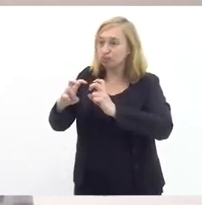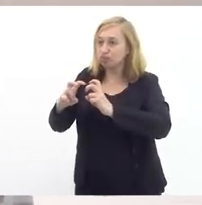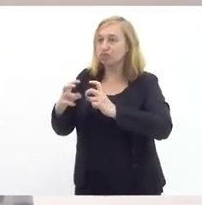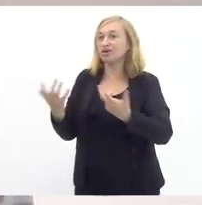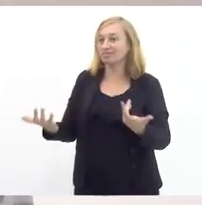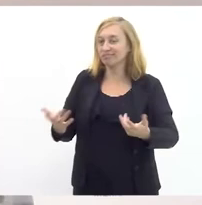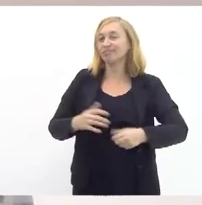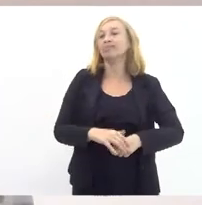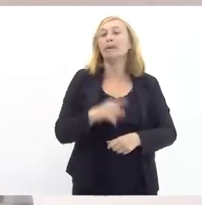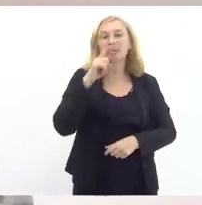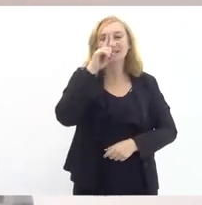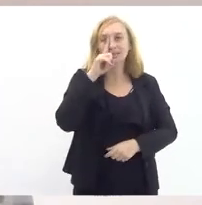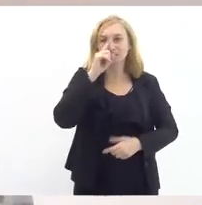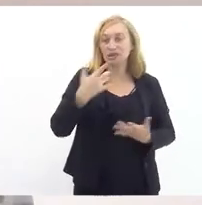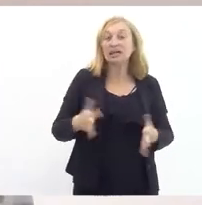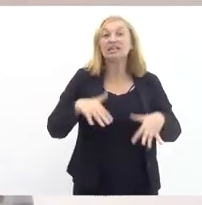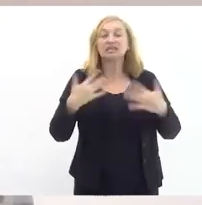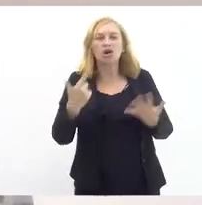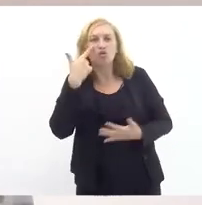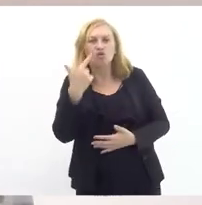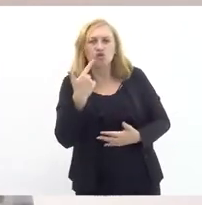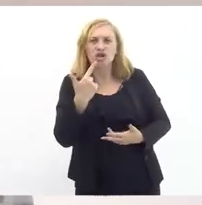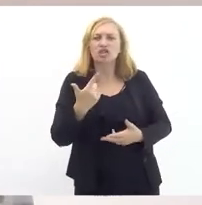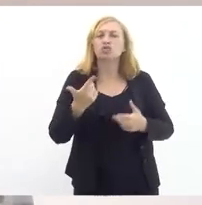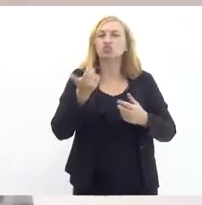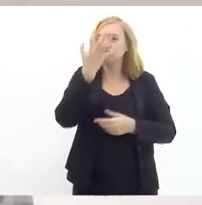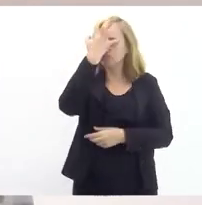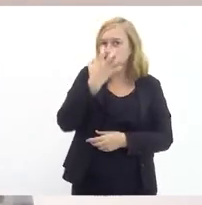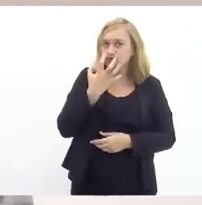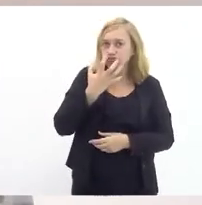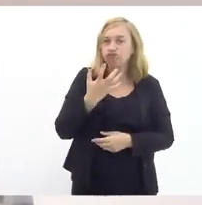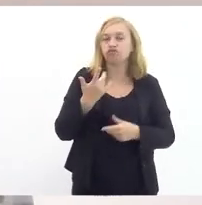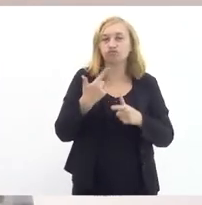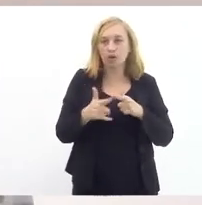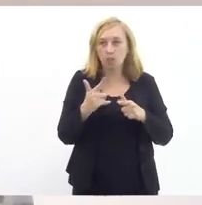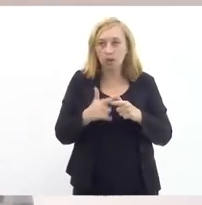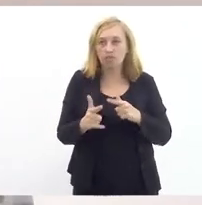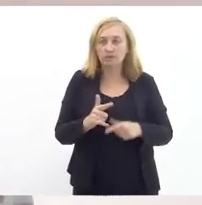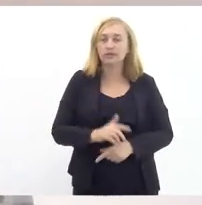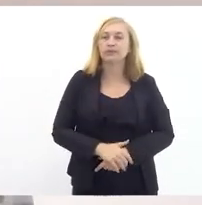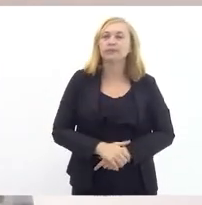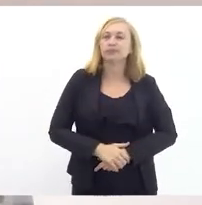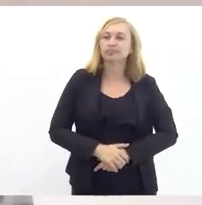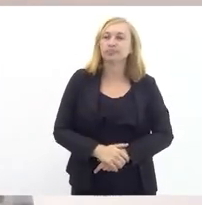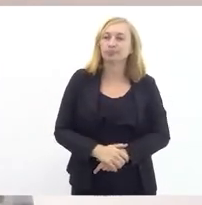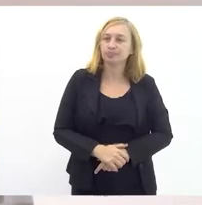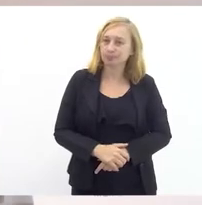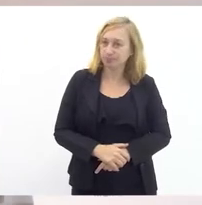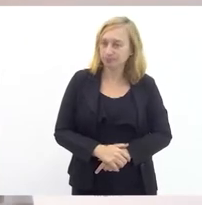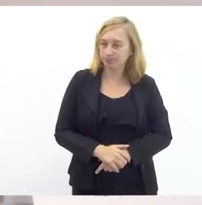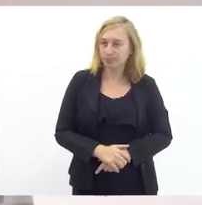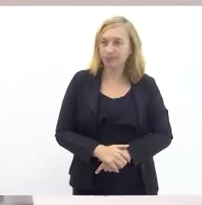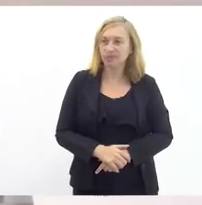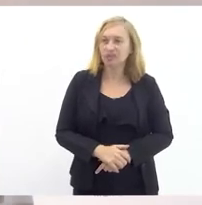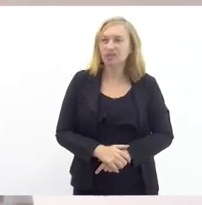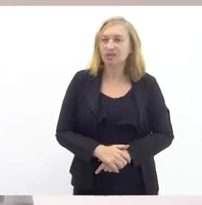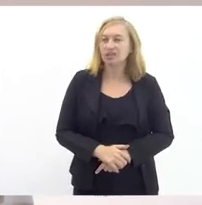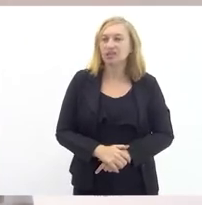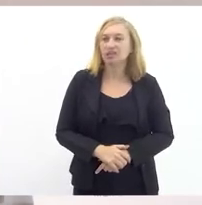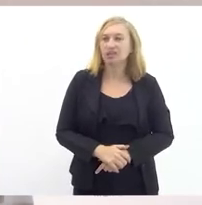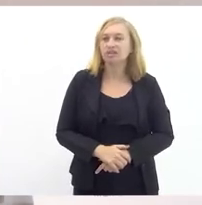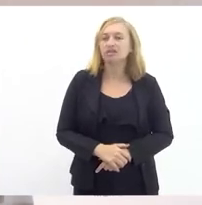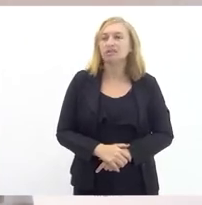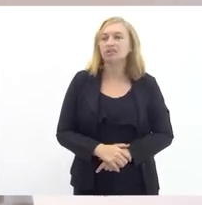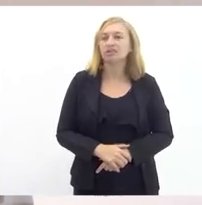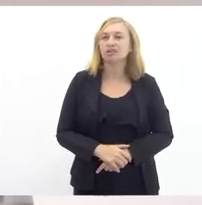laterais. Então, eu vejo com grande gravidade a deterioração da via permanente, com grande